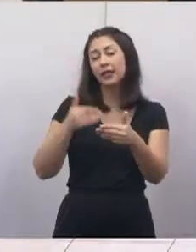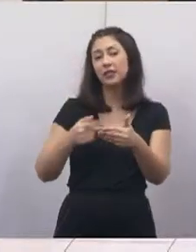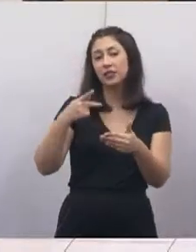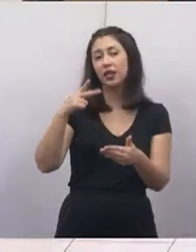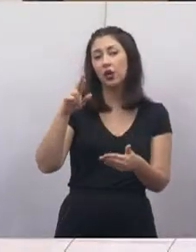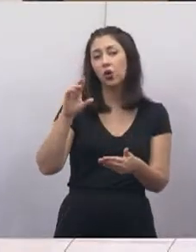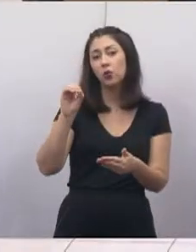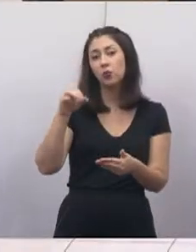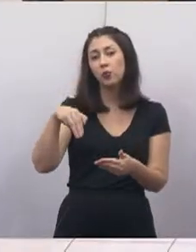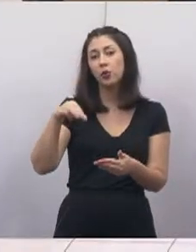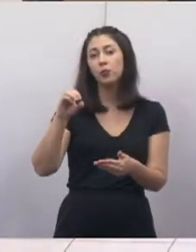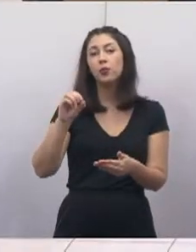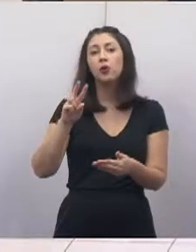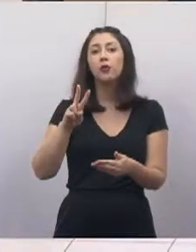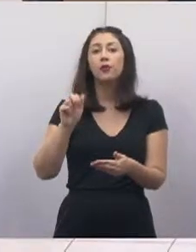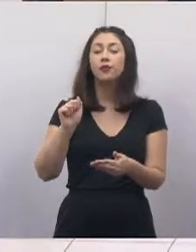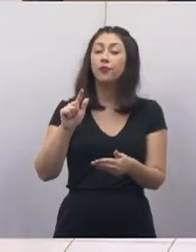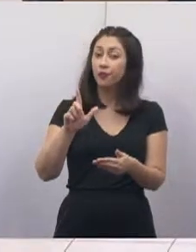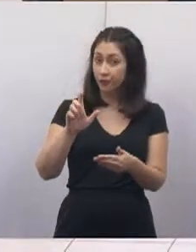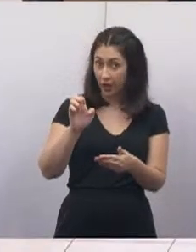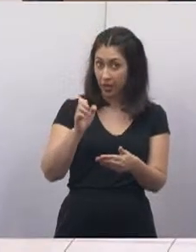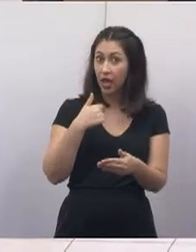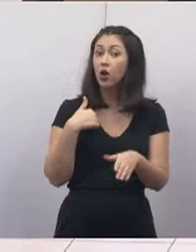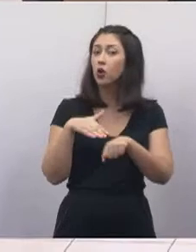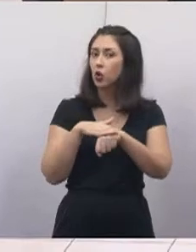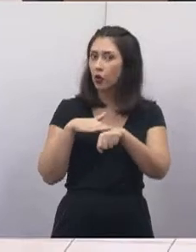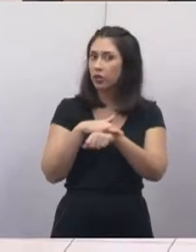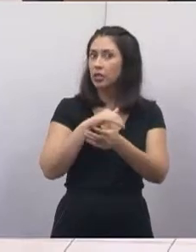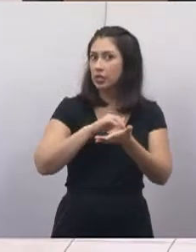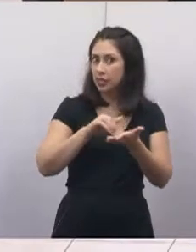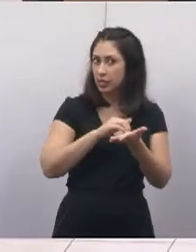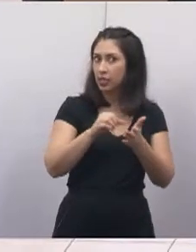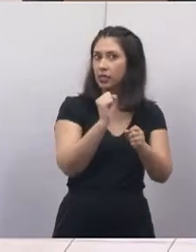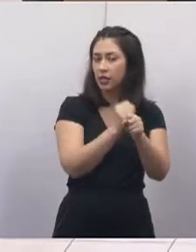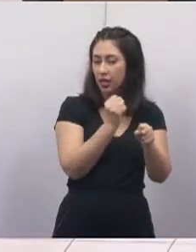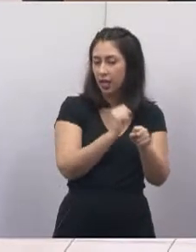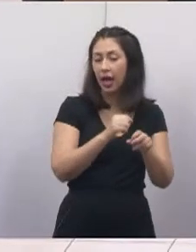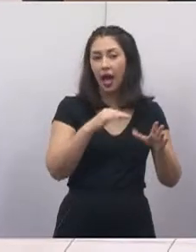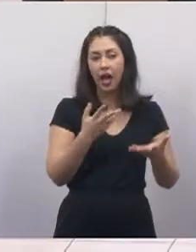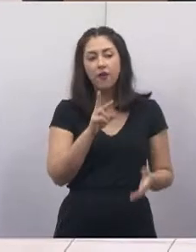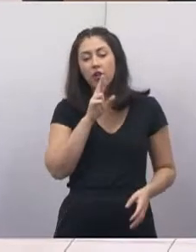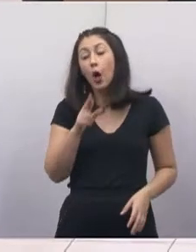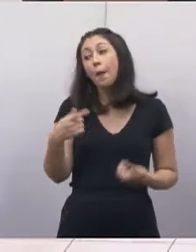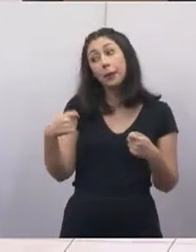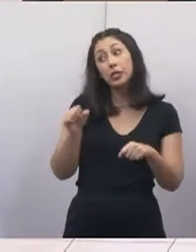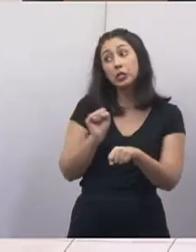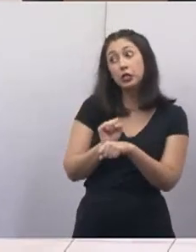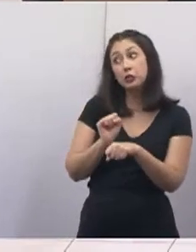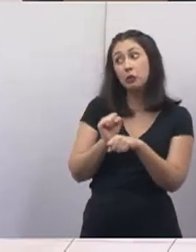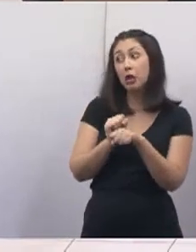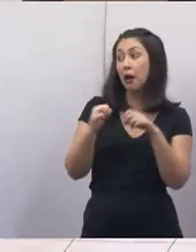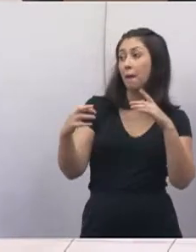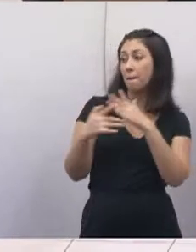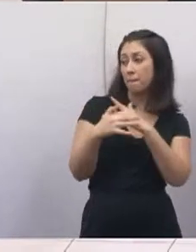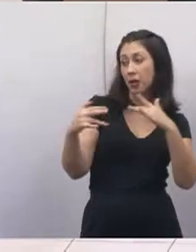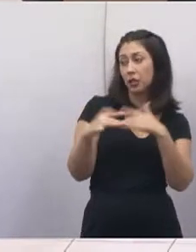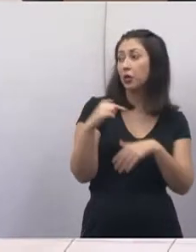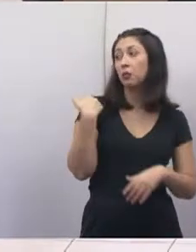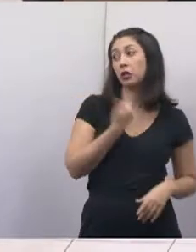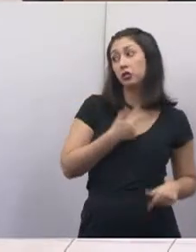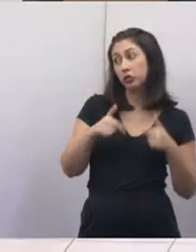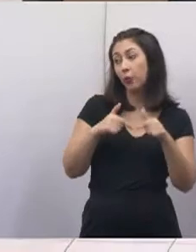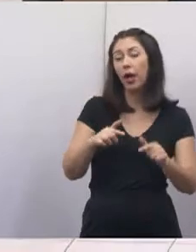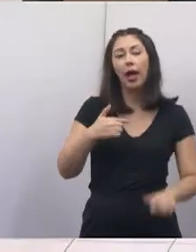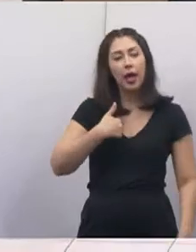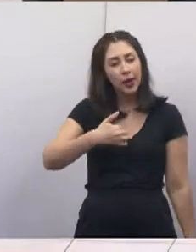falei com o Infra falou que tem que esperar a mobilidade urbana para poder sinalizar, para eles poderem trabalhar.